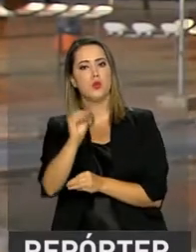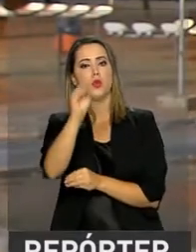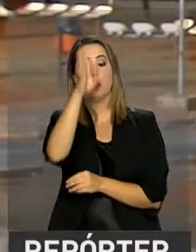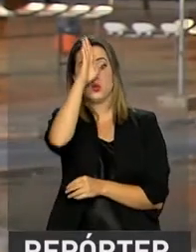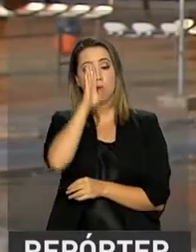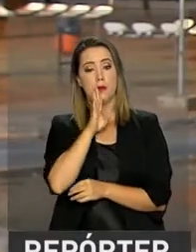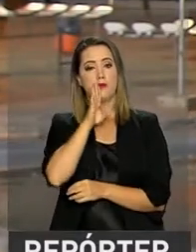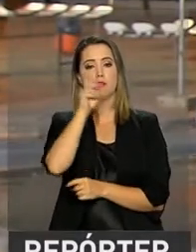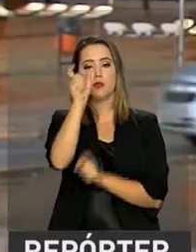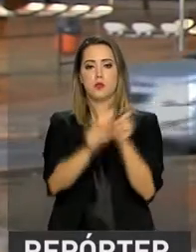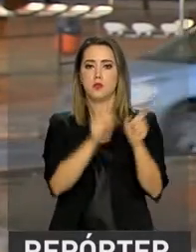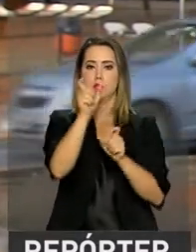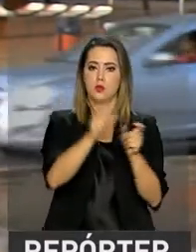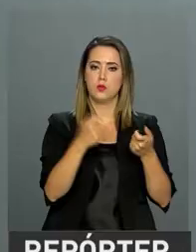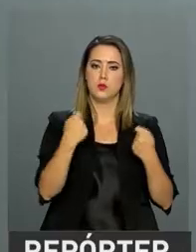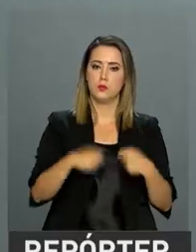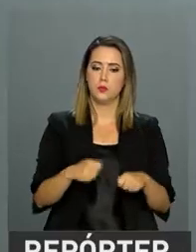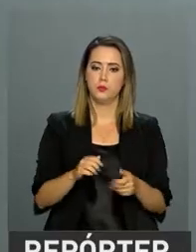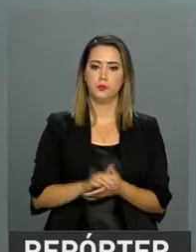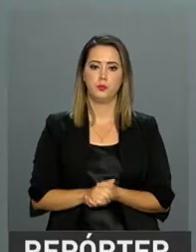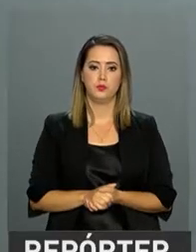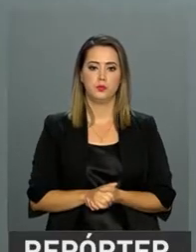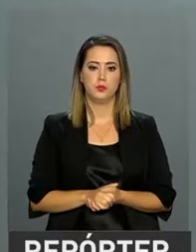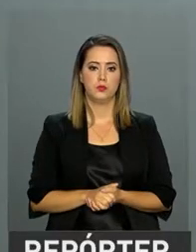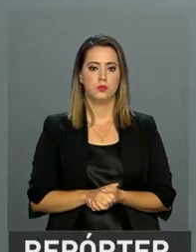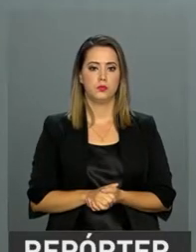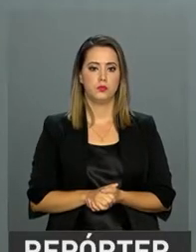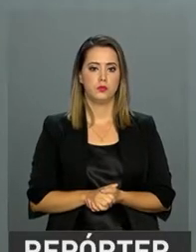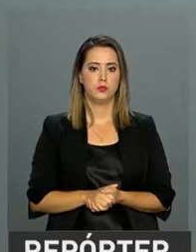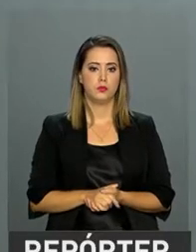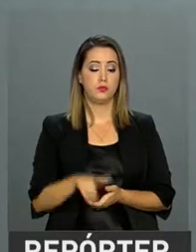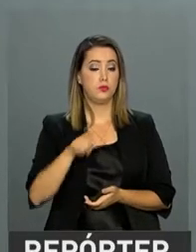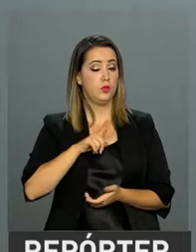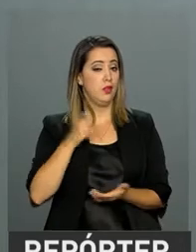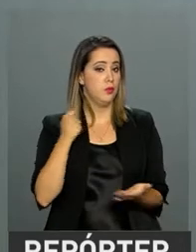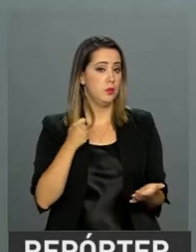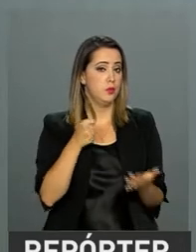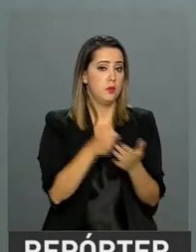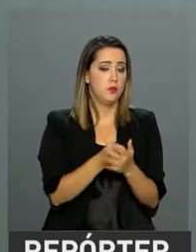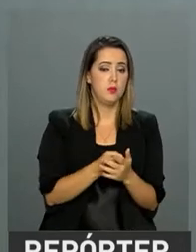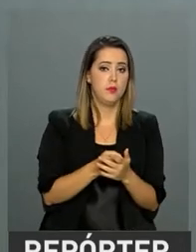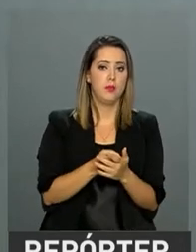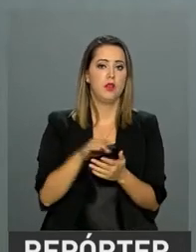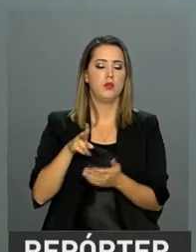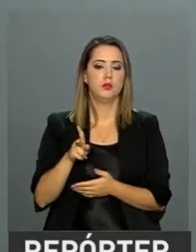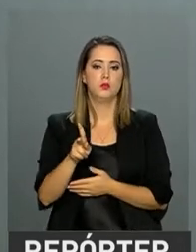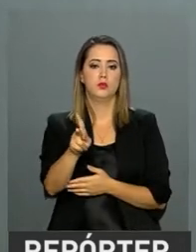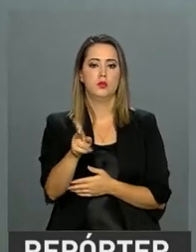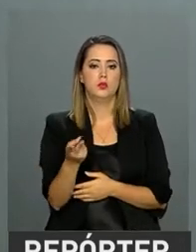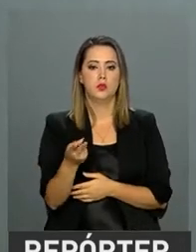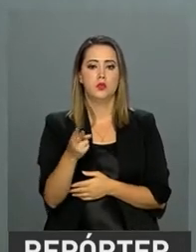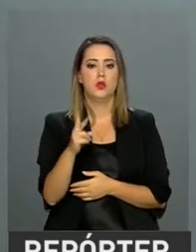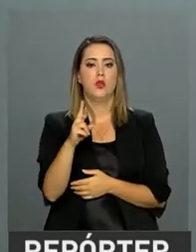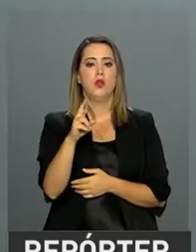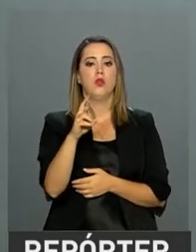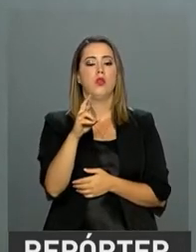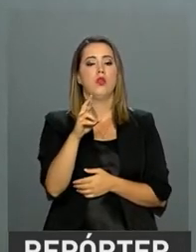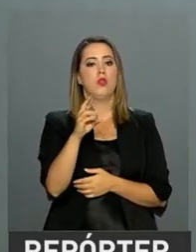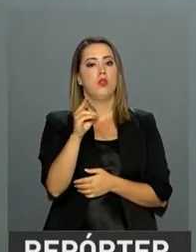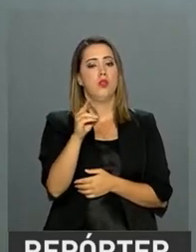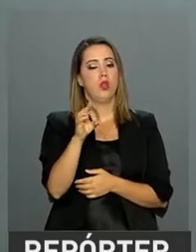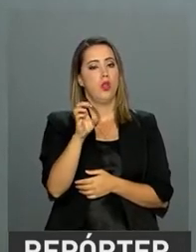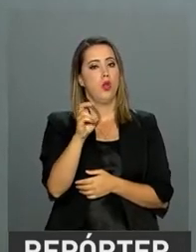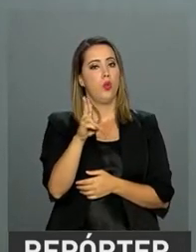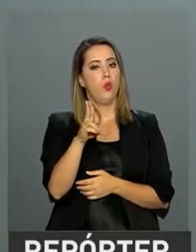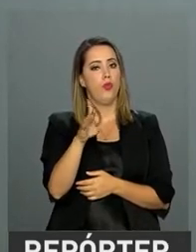gratuito e de qualidade para quem precisa. Temos pago, assim, de forma sistemática o REUF, desde que assumimos a